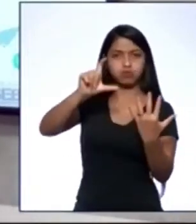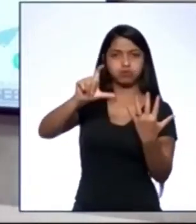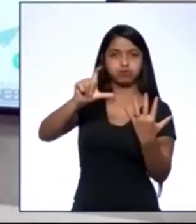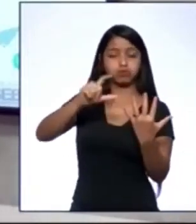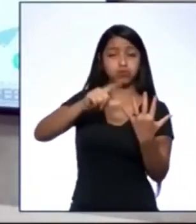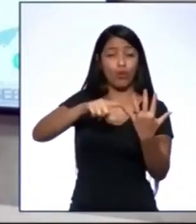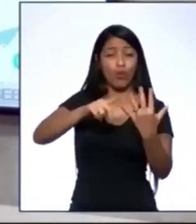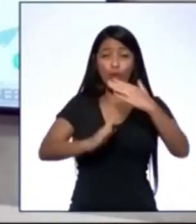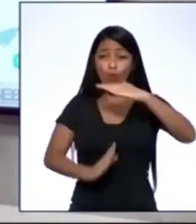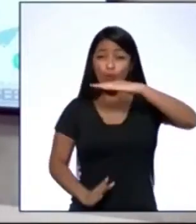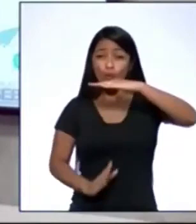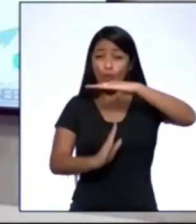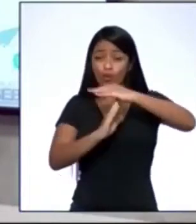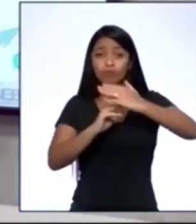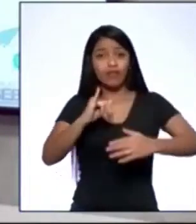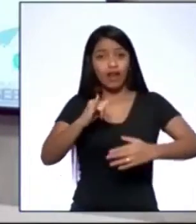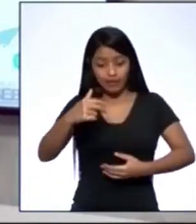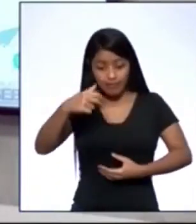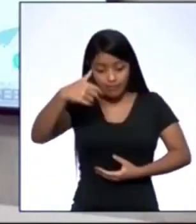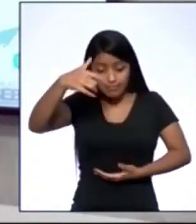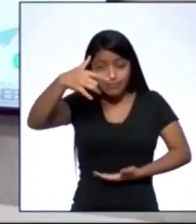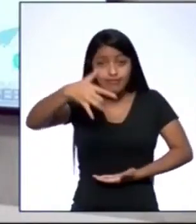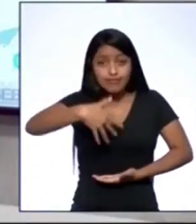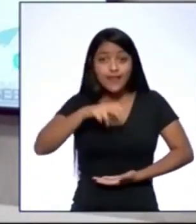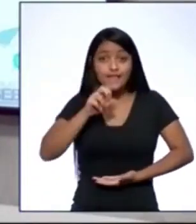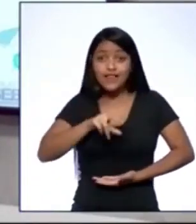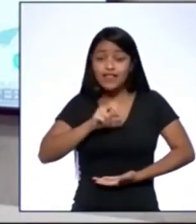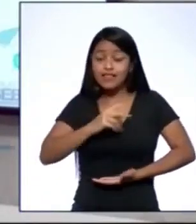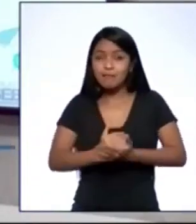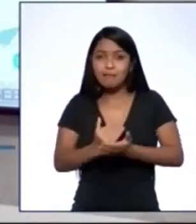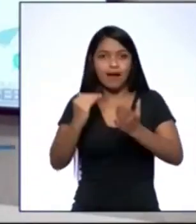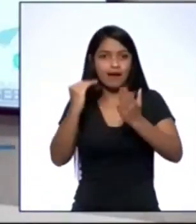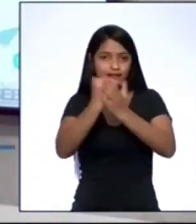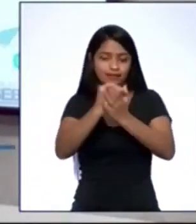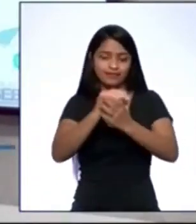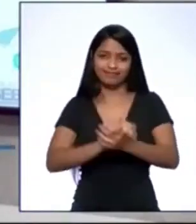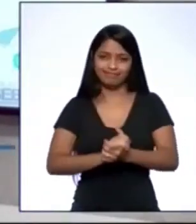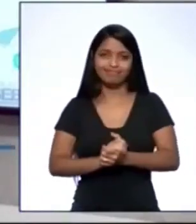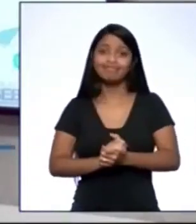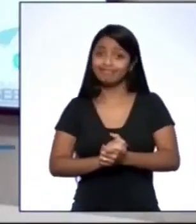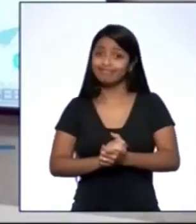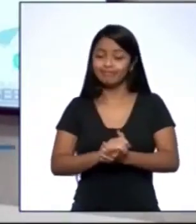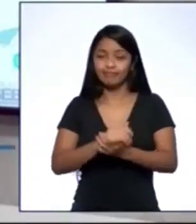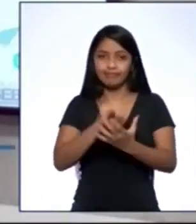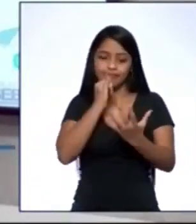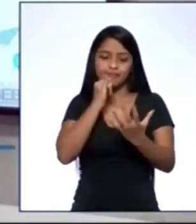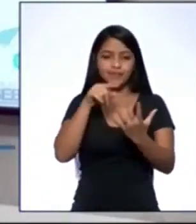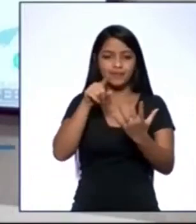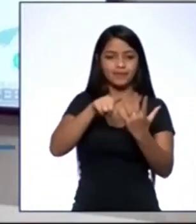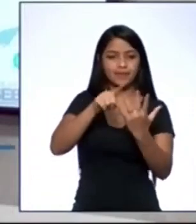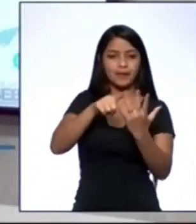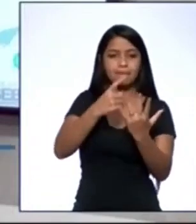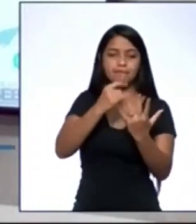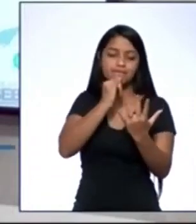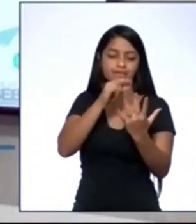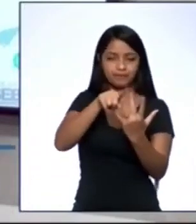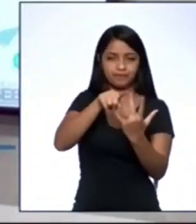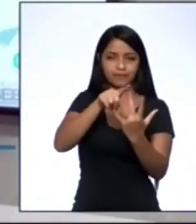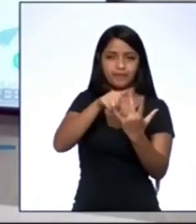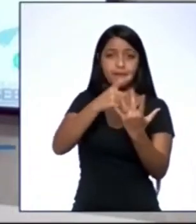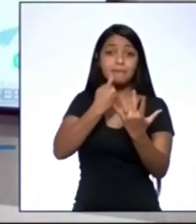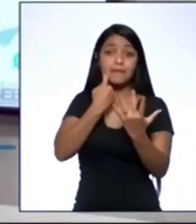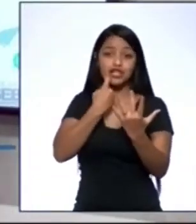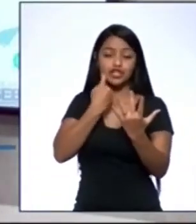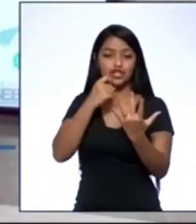lambari tem 6,1, quem estiver abaixo do lambari tem que ter menos que ele.